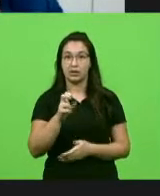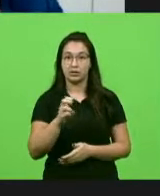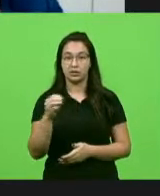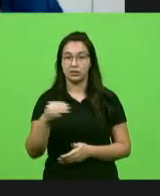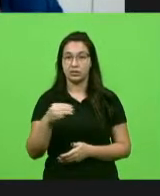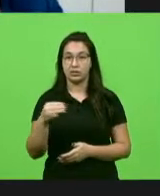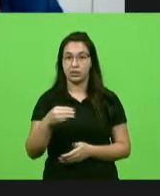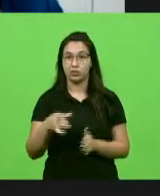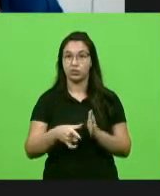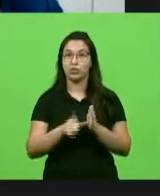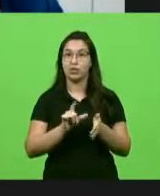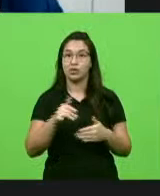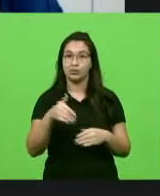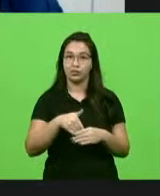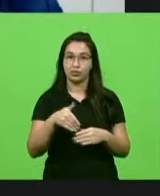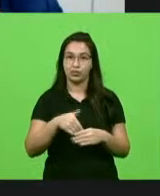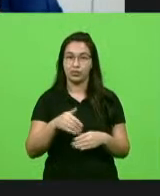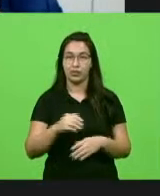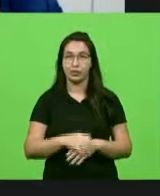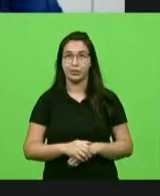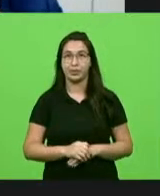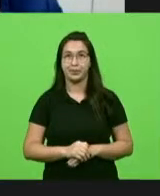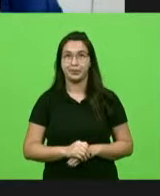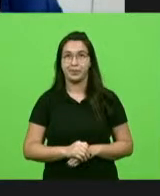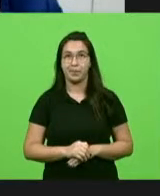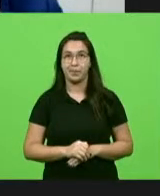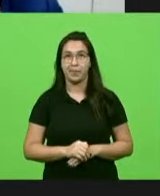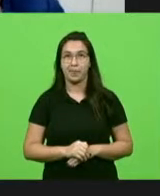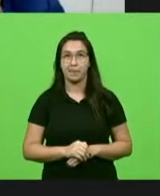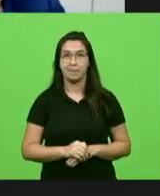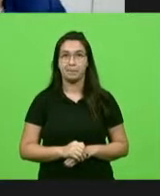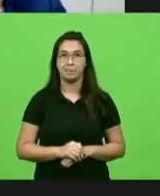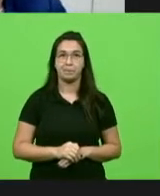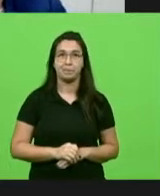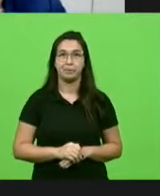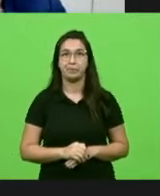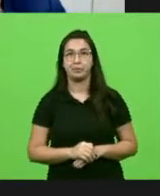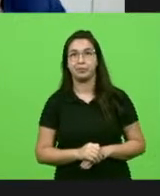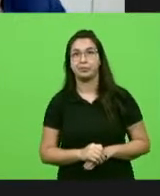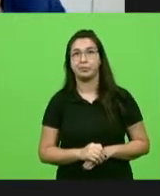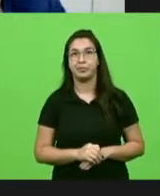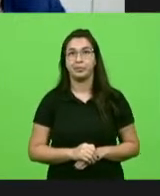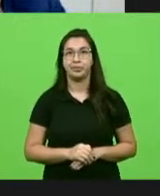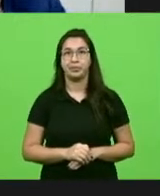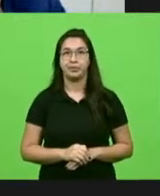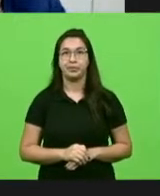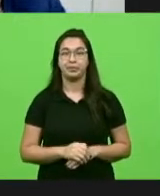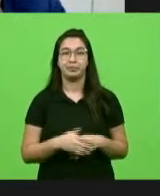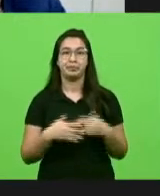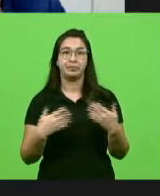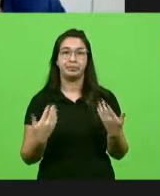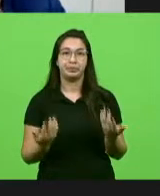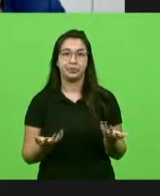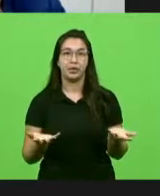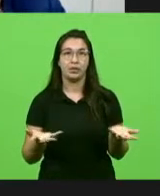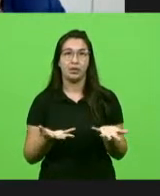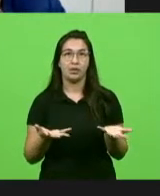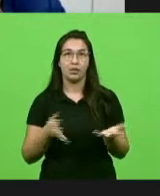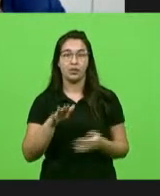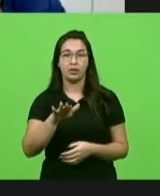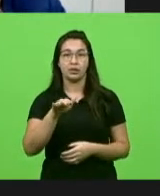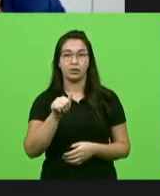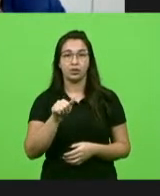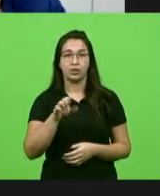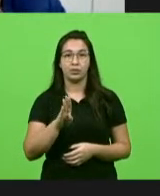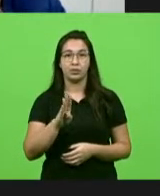naturalmente, de acordo com o nosso roteiro. Portanto, tem a palavra, então, doutor Bruno